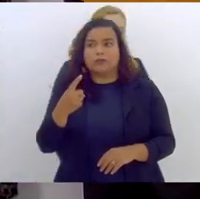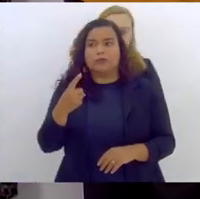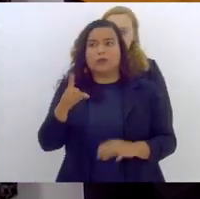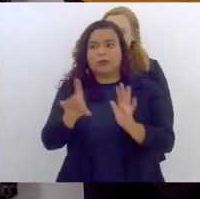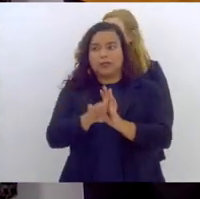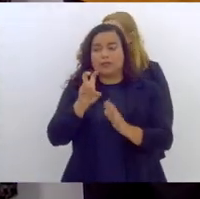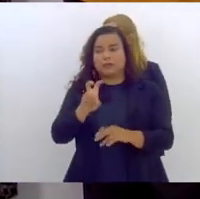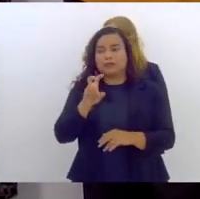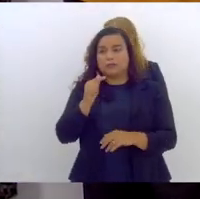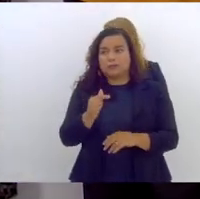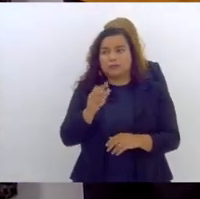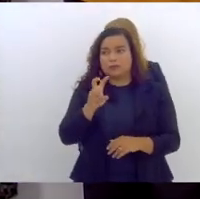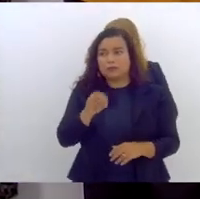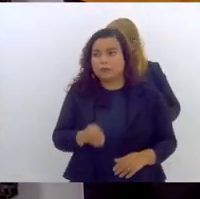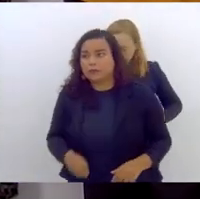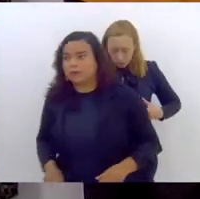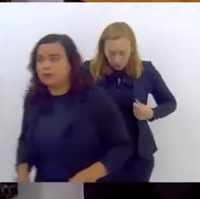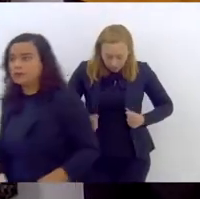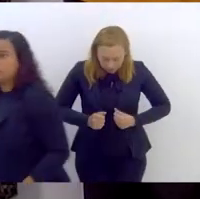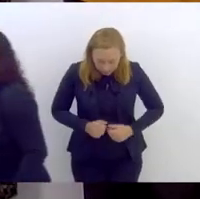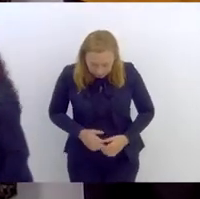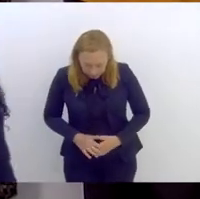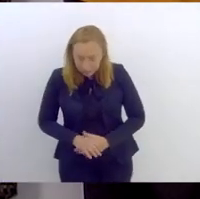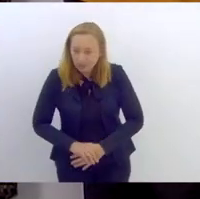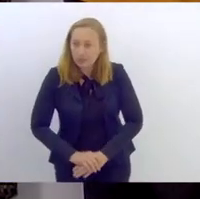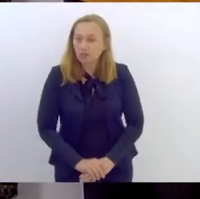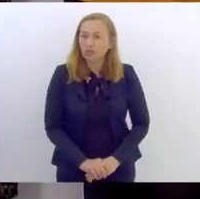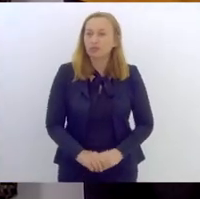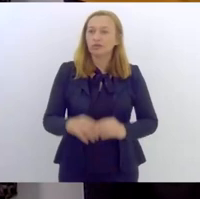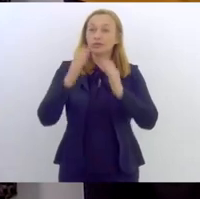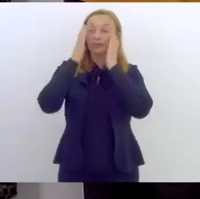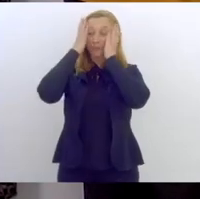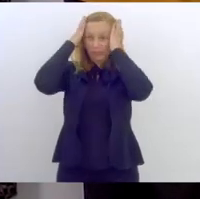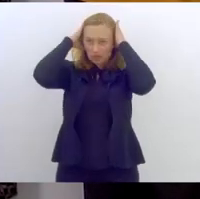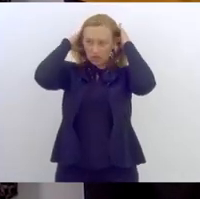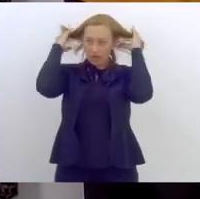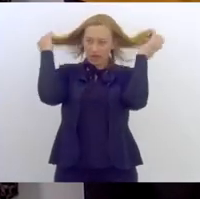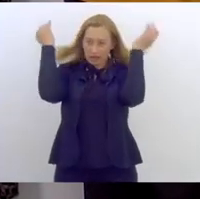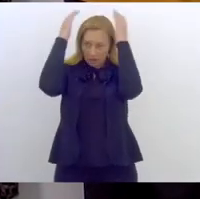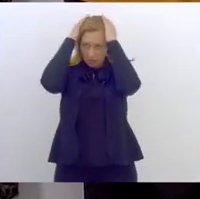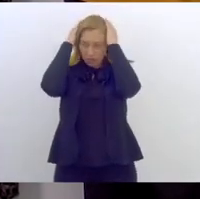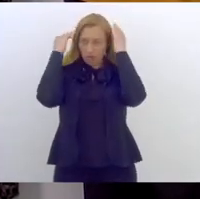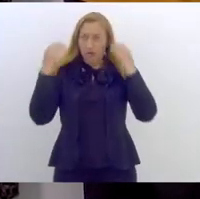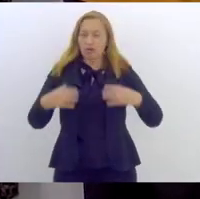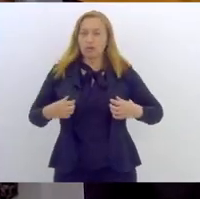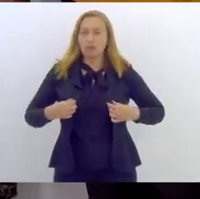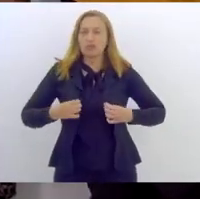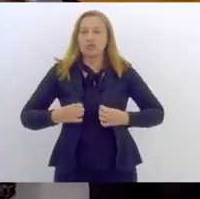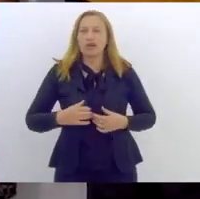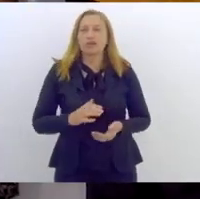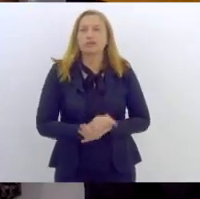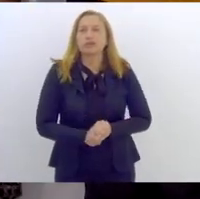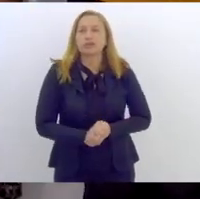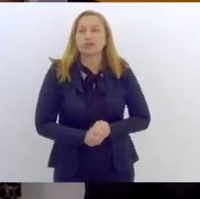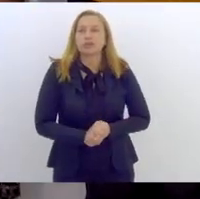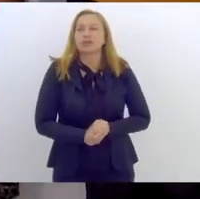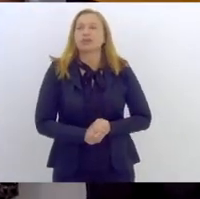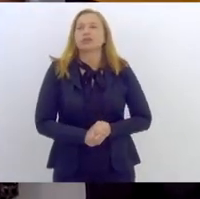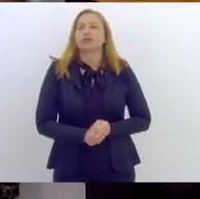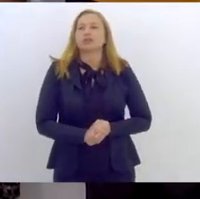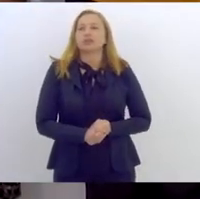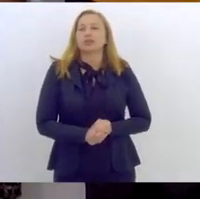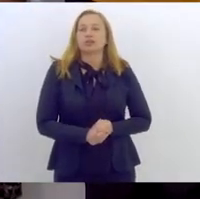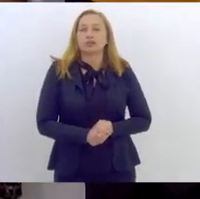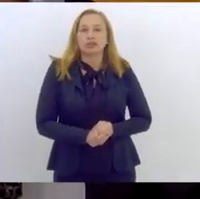5750 para que seja colocado em Pauta né consequentemente é propiciando a convocação desses excedentes